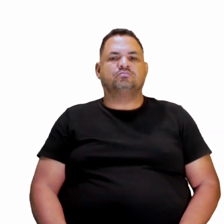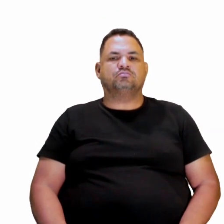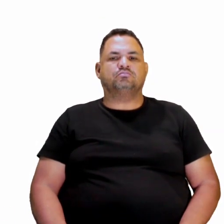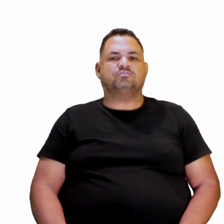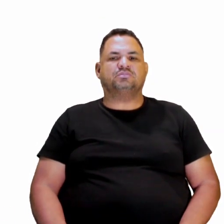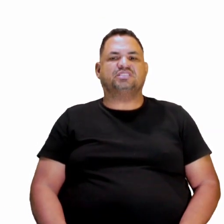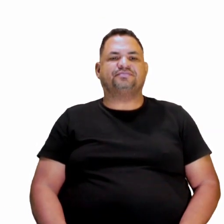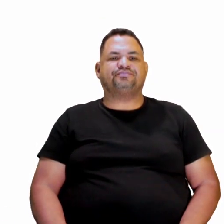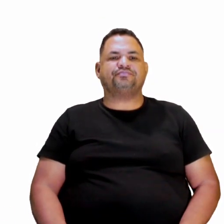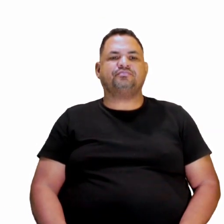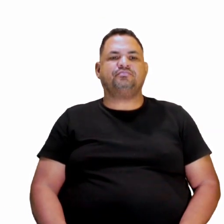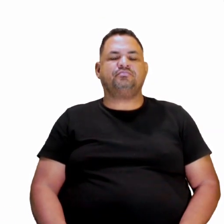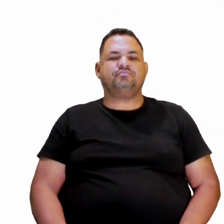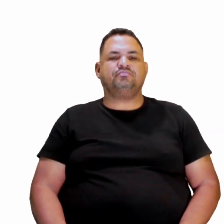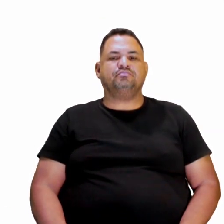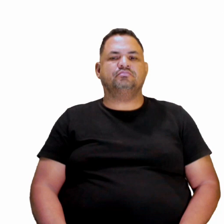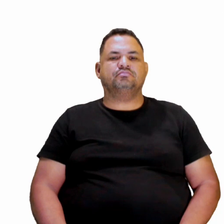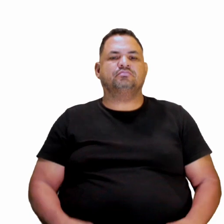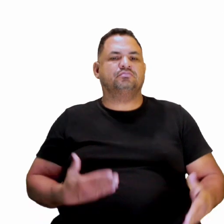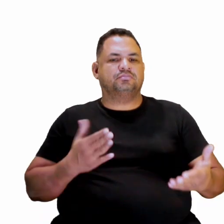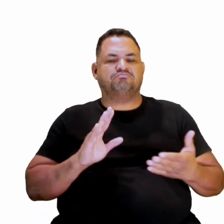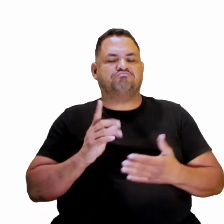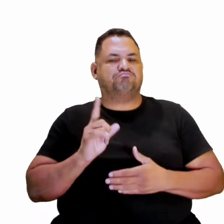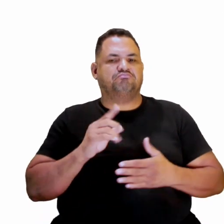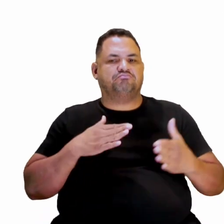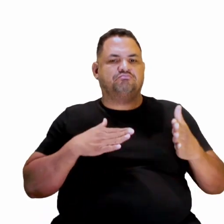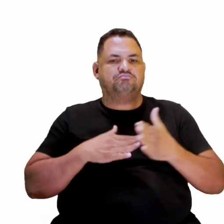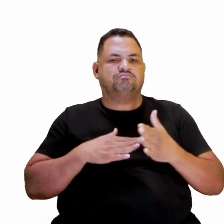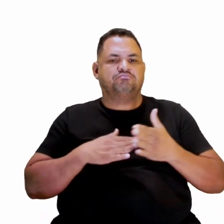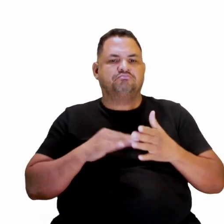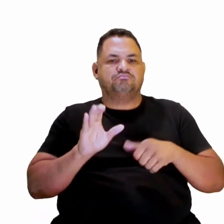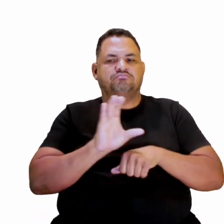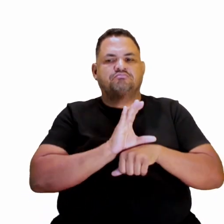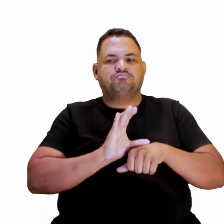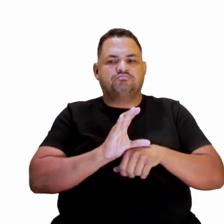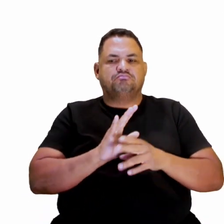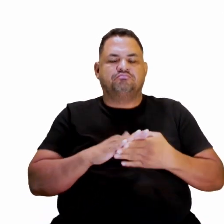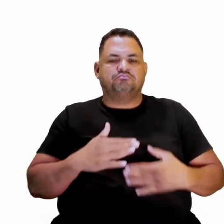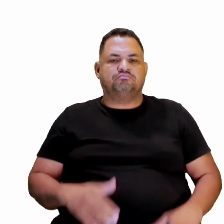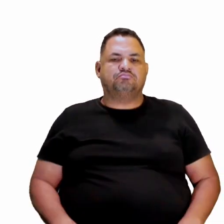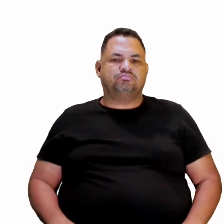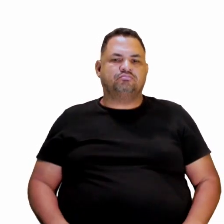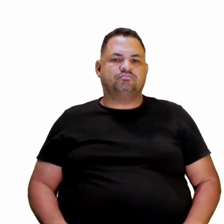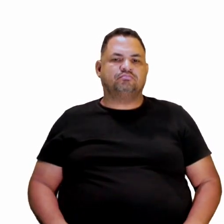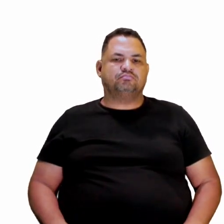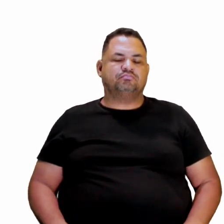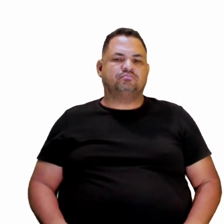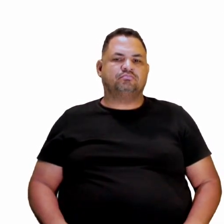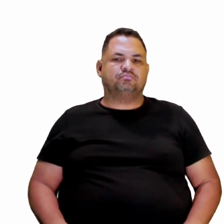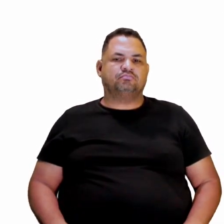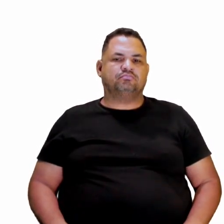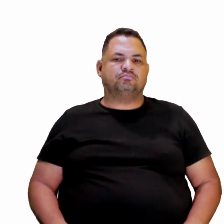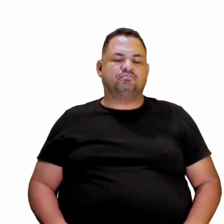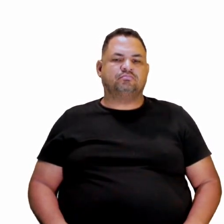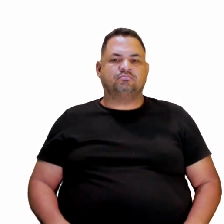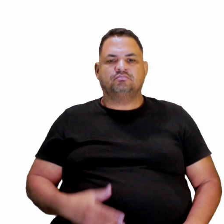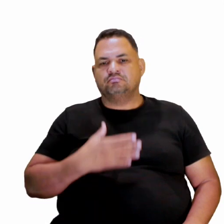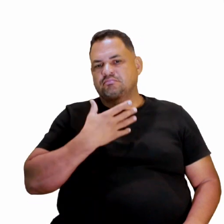de ele não se restringir, né, aos assuntos do curso dele, que ele, I care